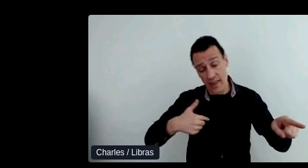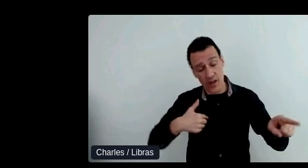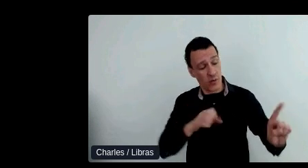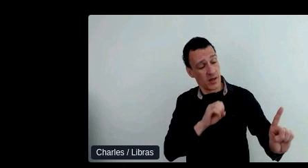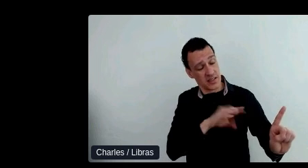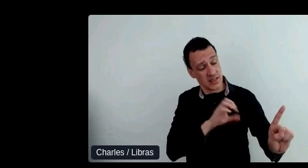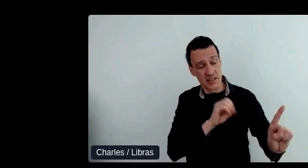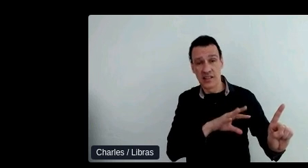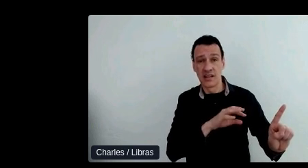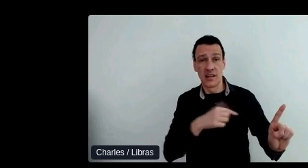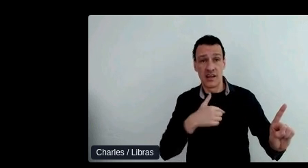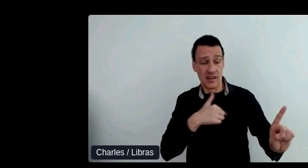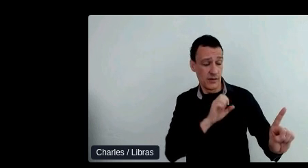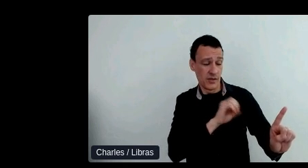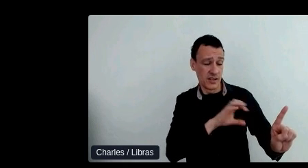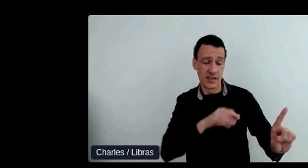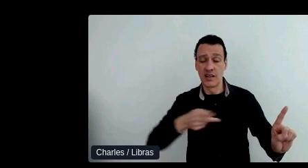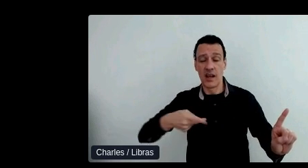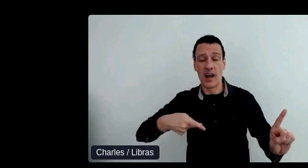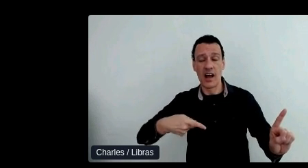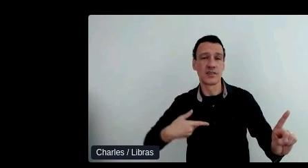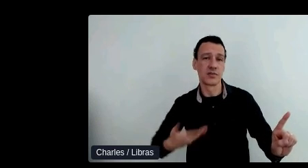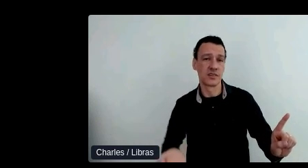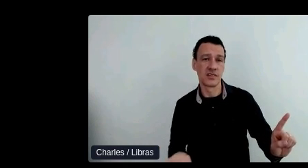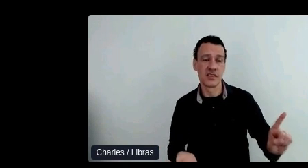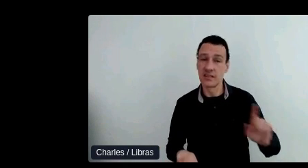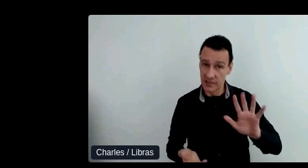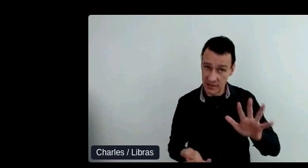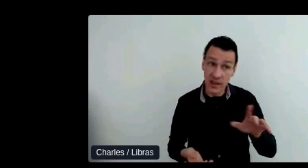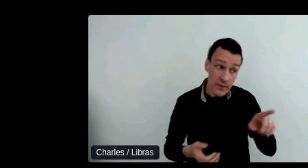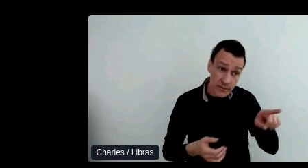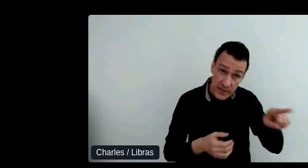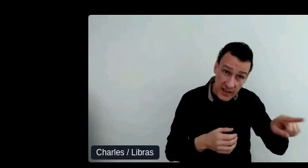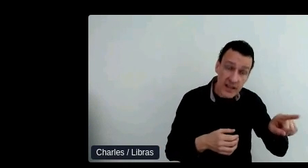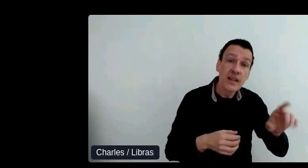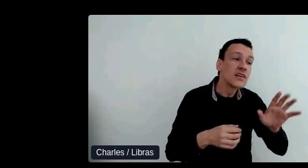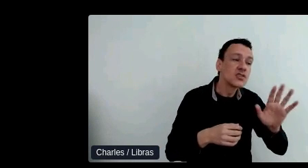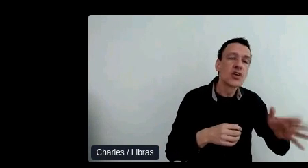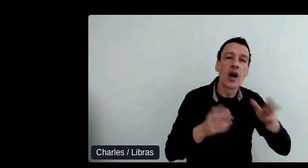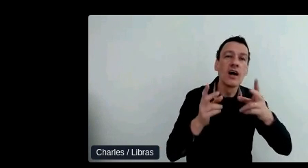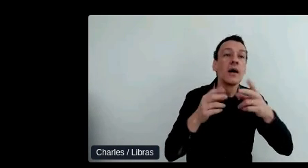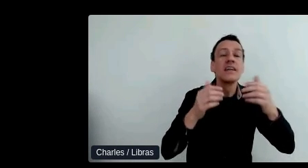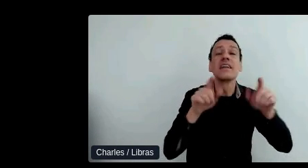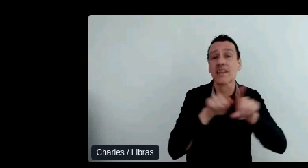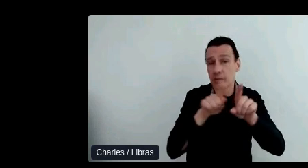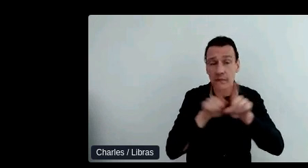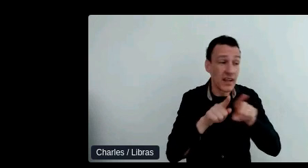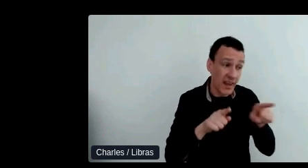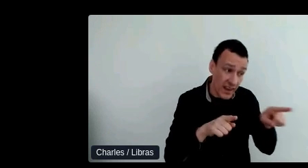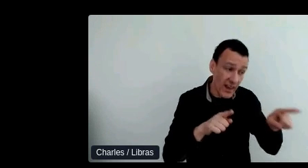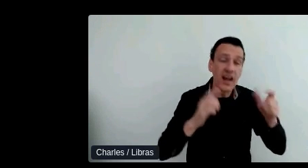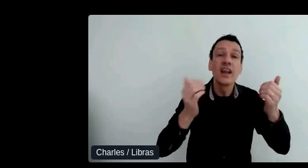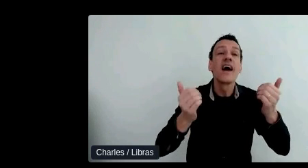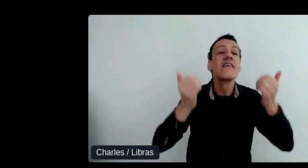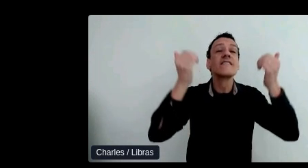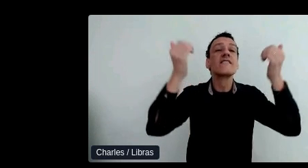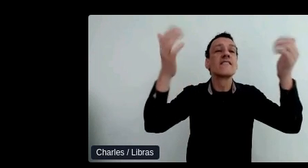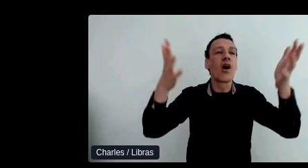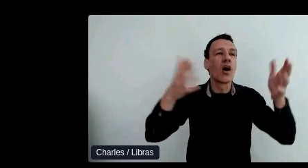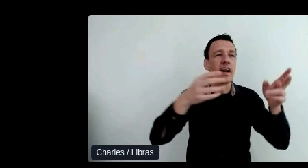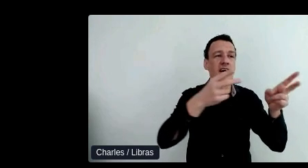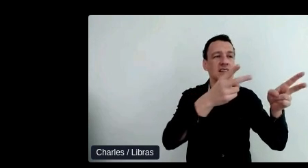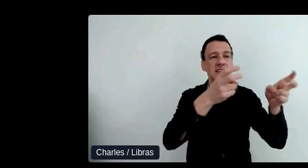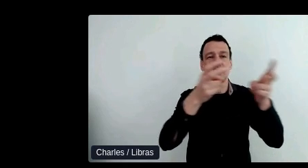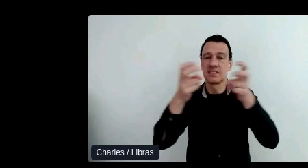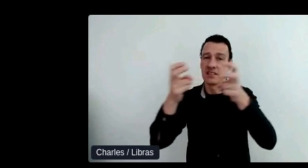Então, ela apenas está refletindo aquilo que a sociedade é. Só que ela mostra de maneira imparcial, fria